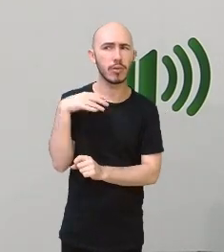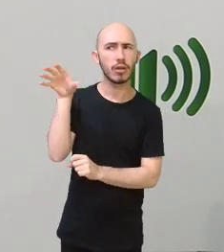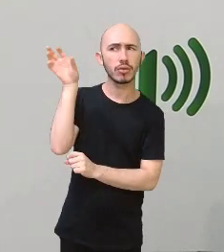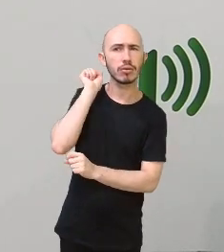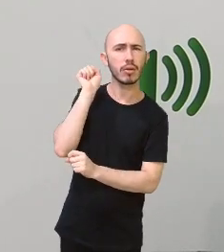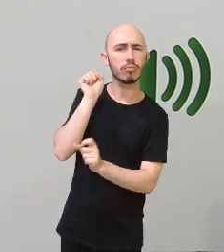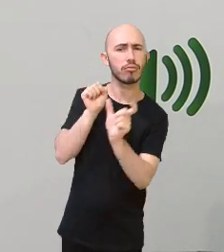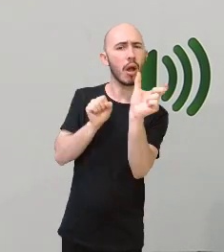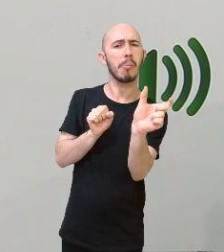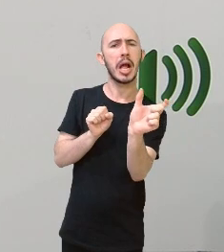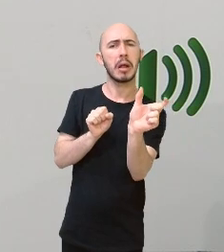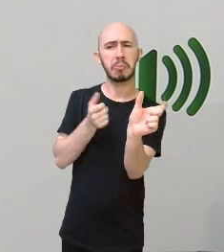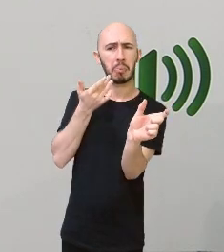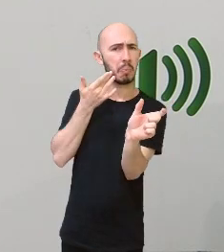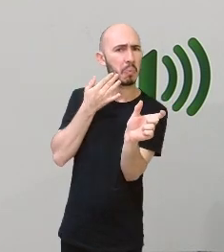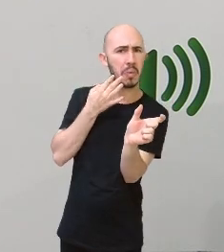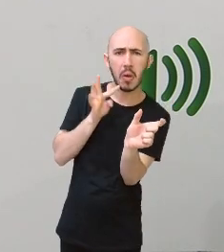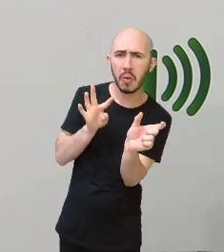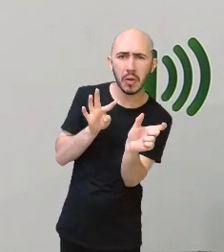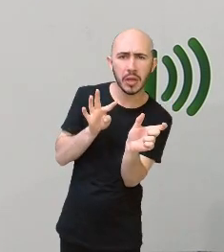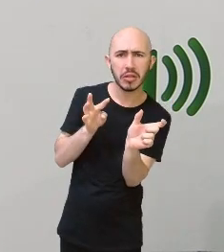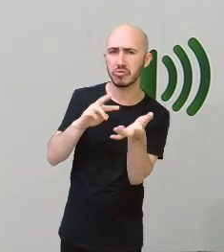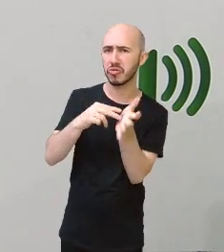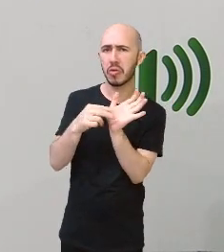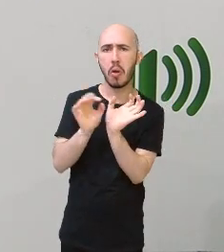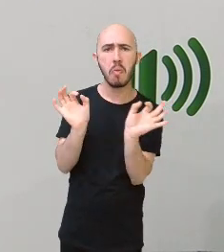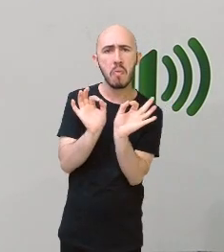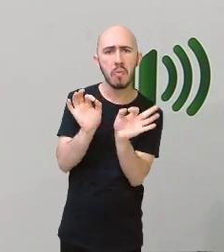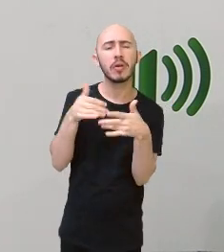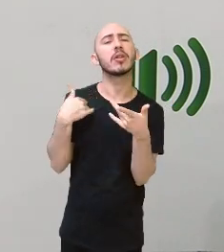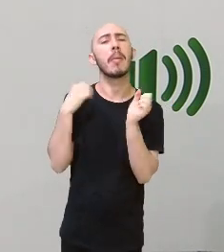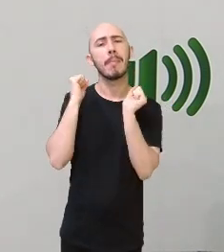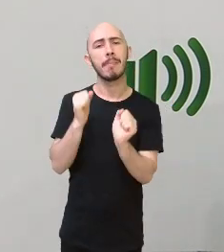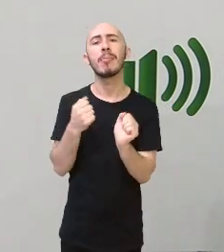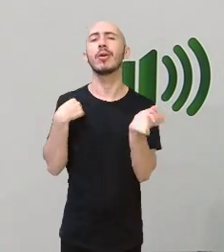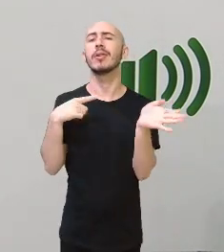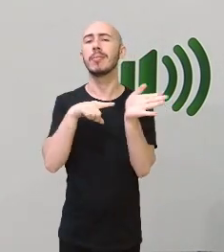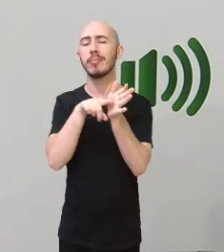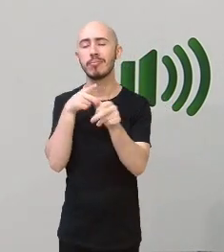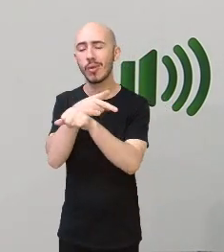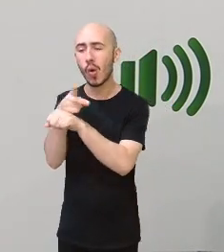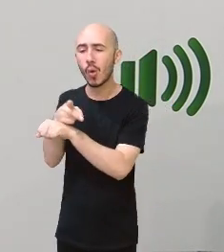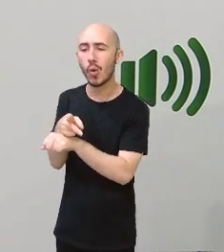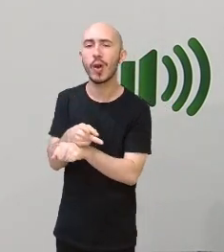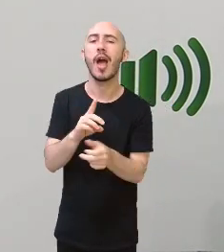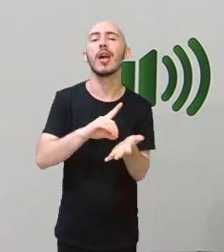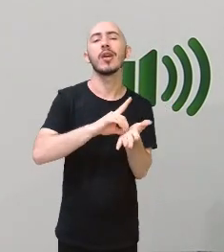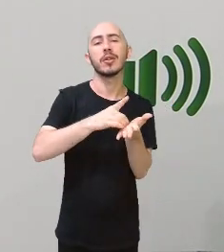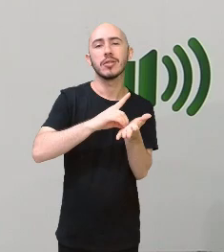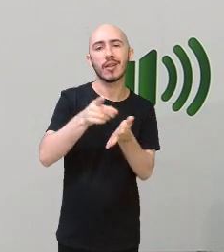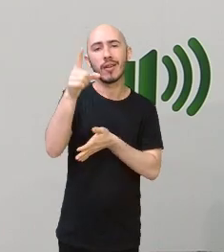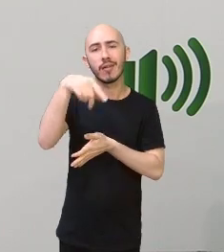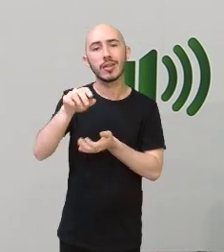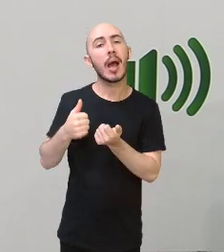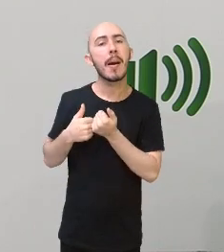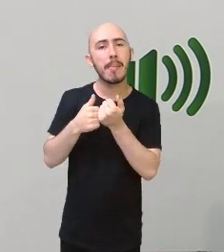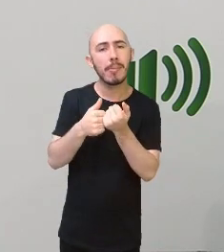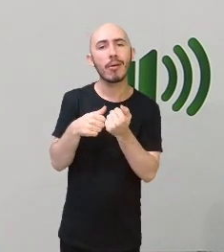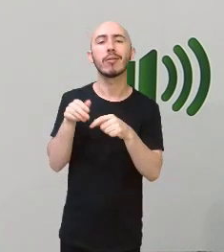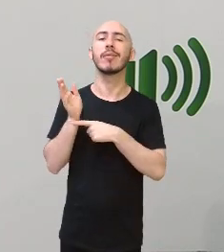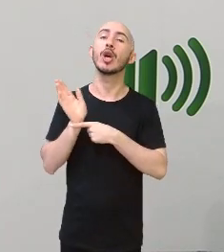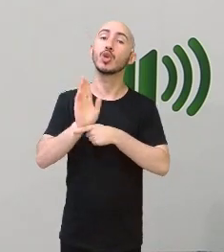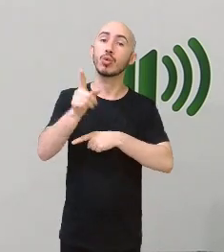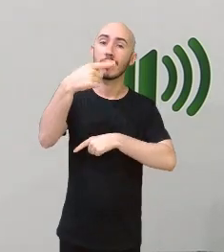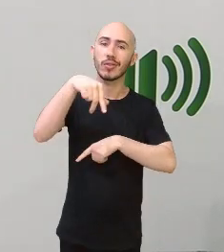saiba o significado, que tal consultar o dicionário? Então, o dicionário é sempre um apoio, ele é sempre uma